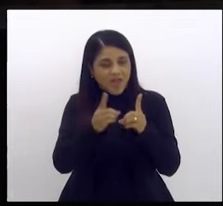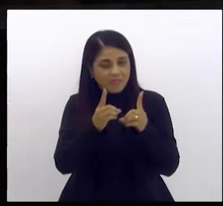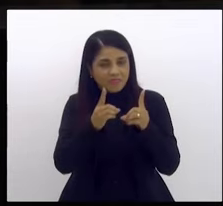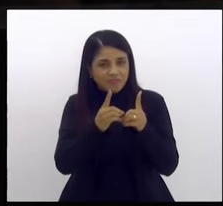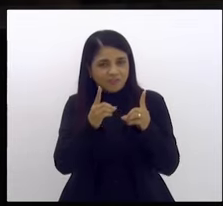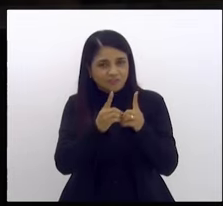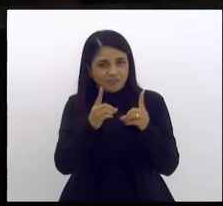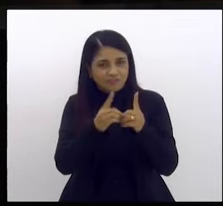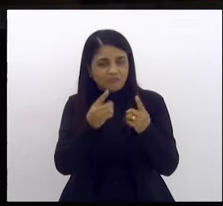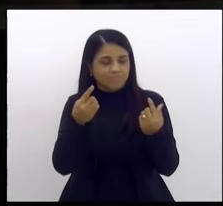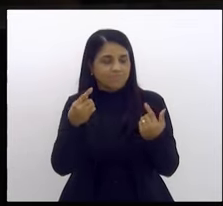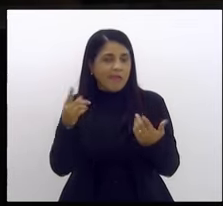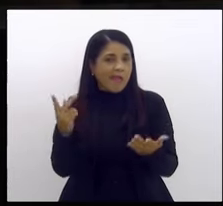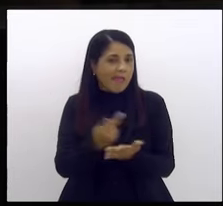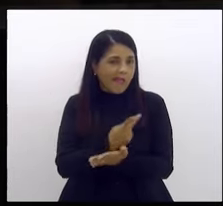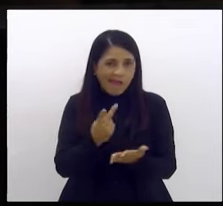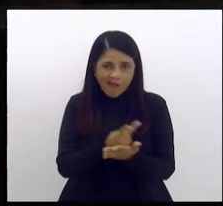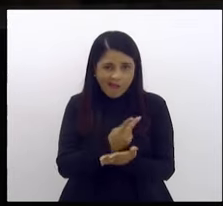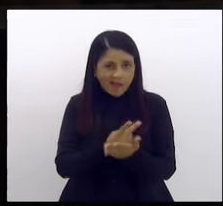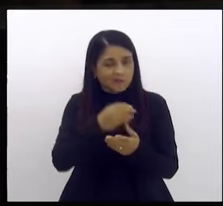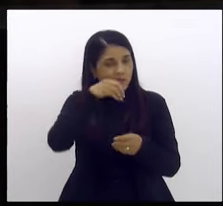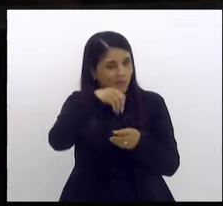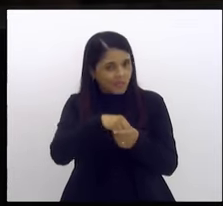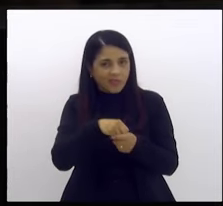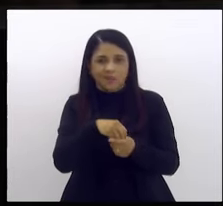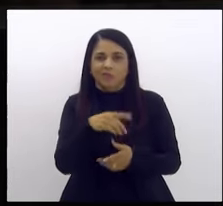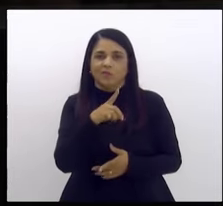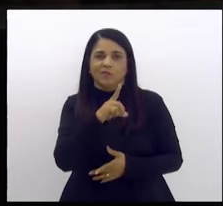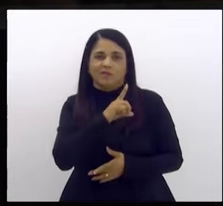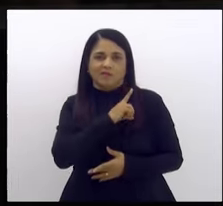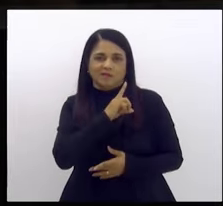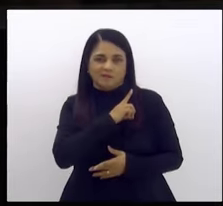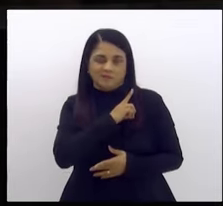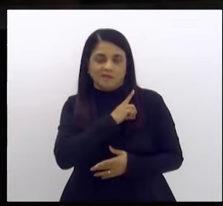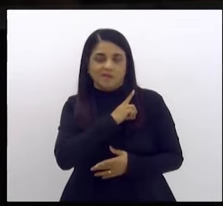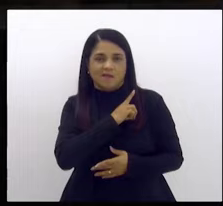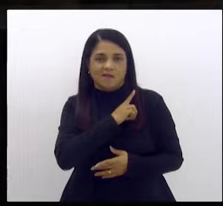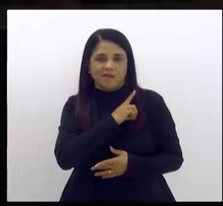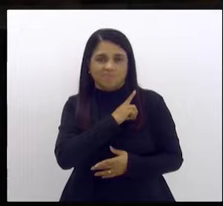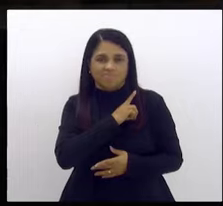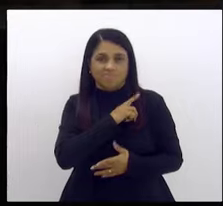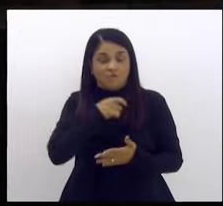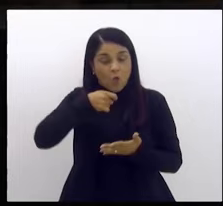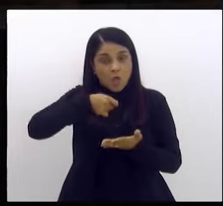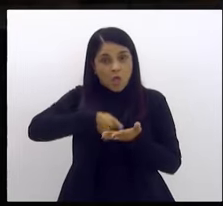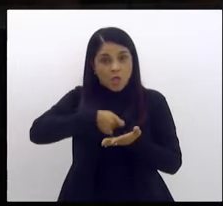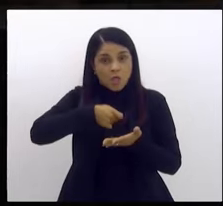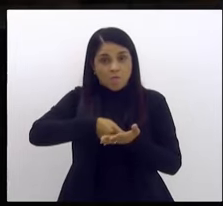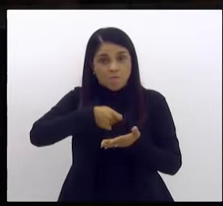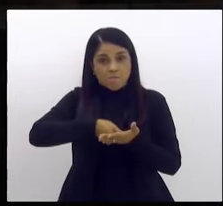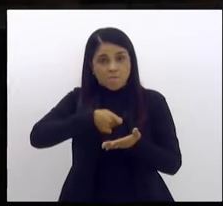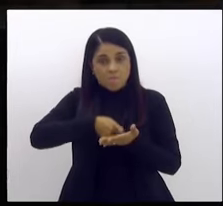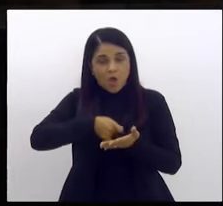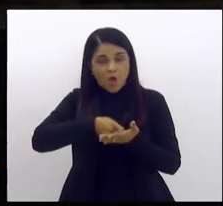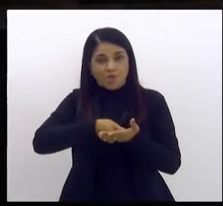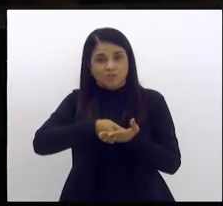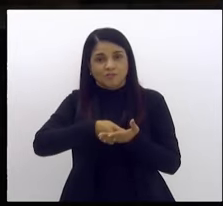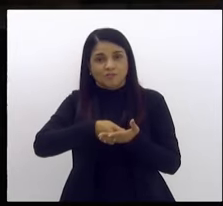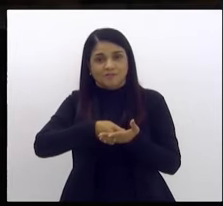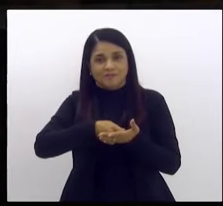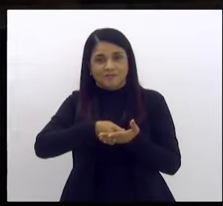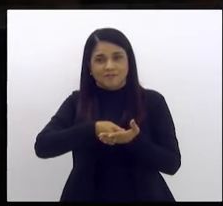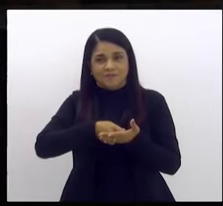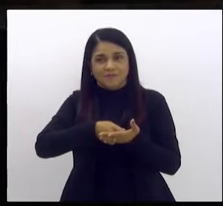maneira inadequada dentro de uma delegacia e ela foi imposta a uma revitimização